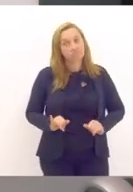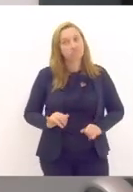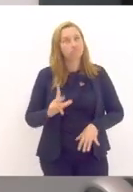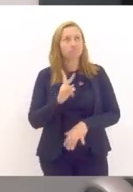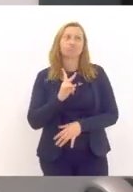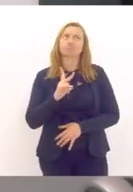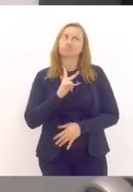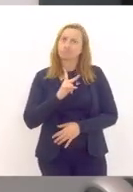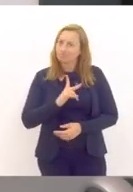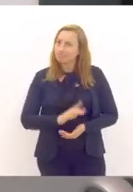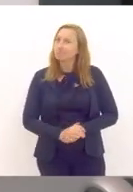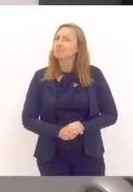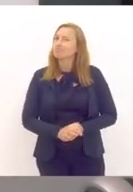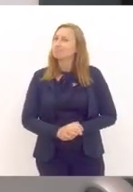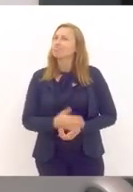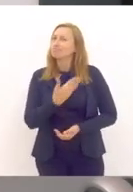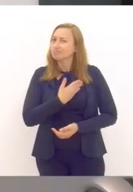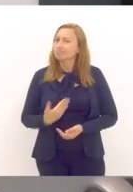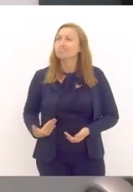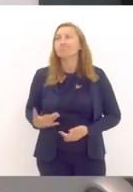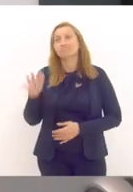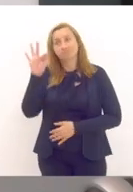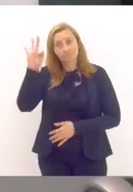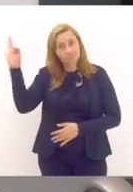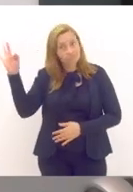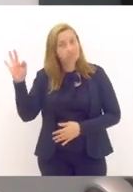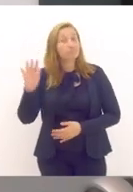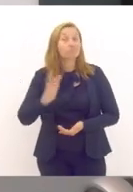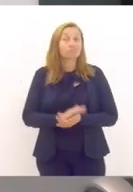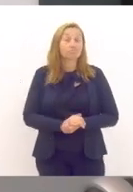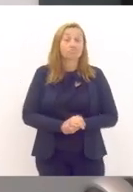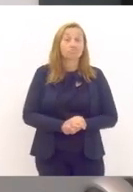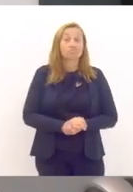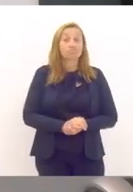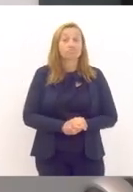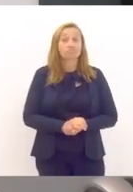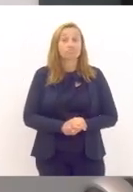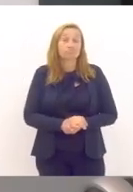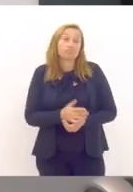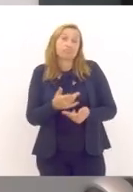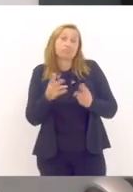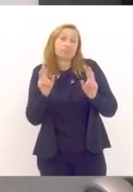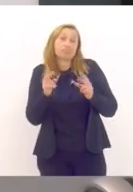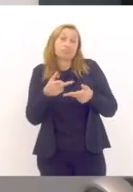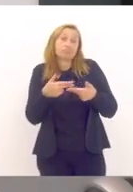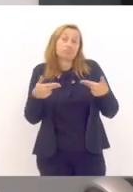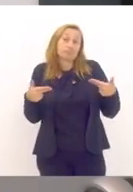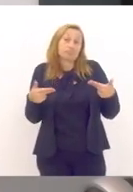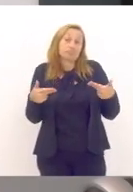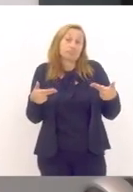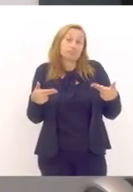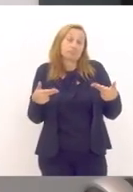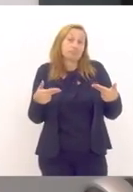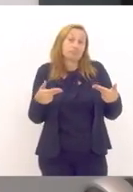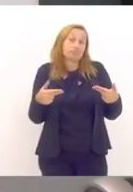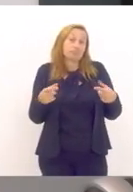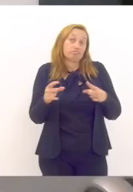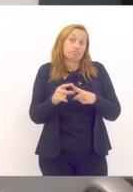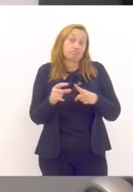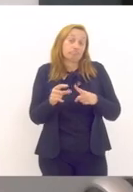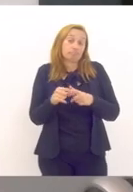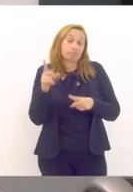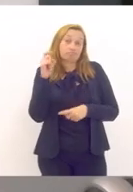particularmente muito do governo federal, com determinados termos até esdrúxulos